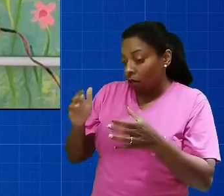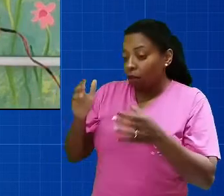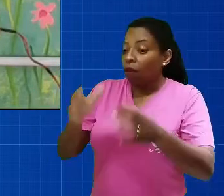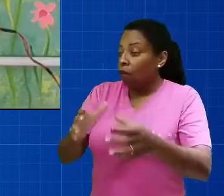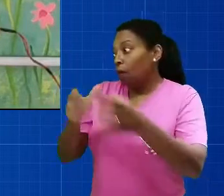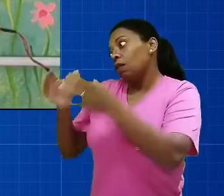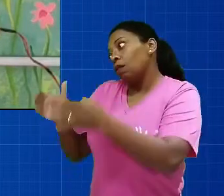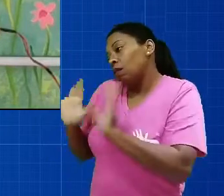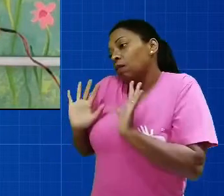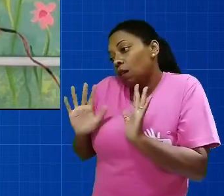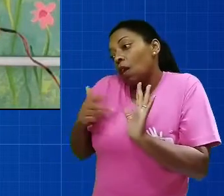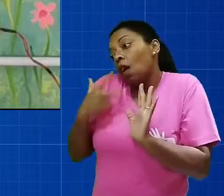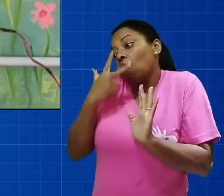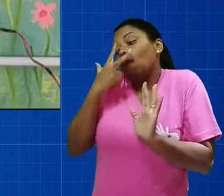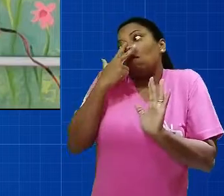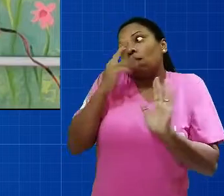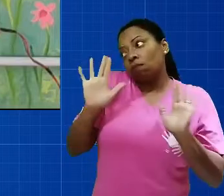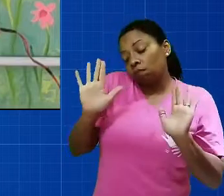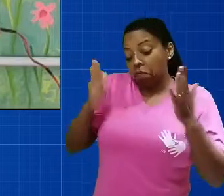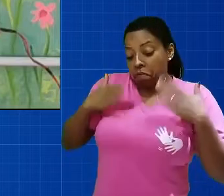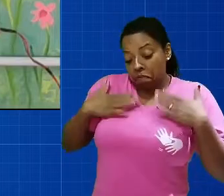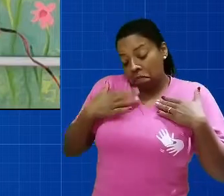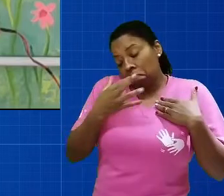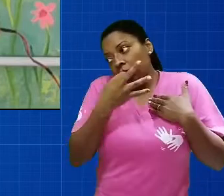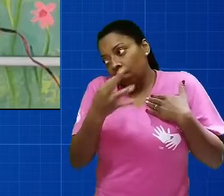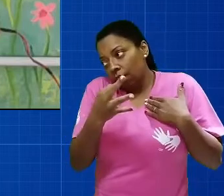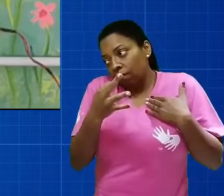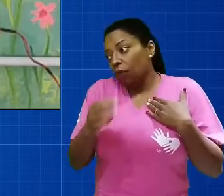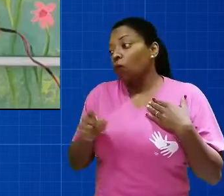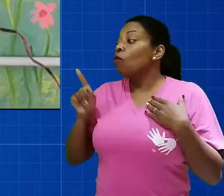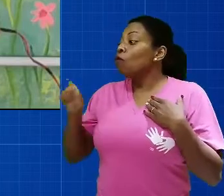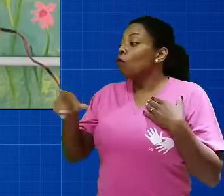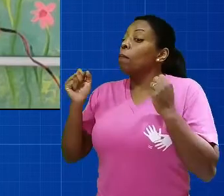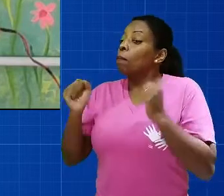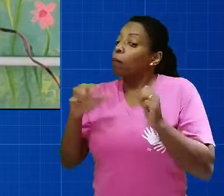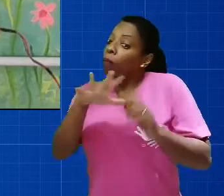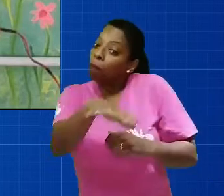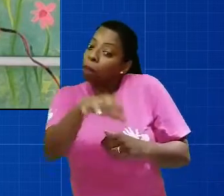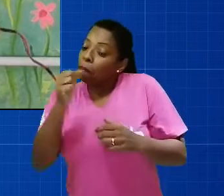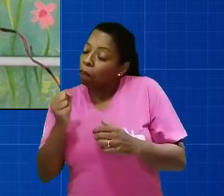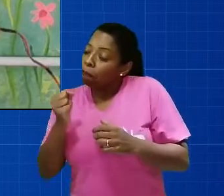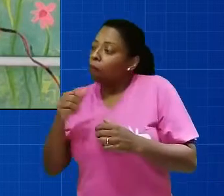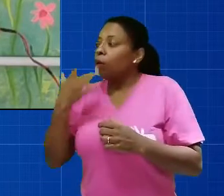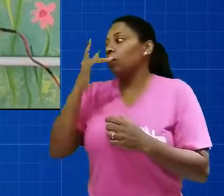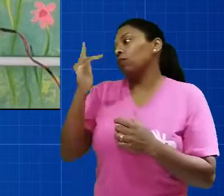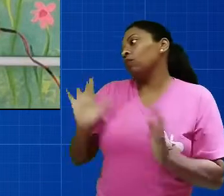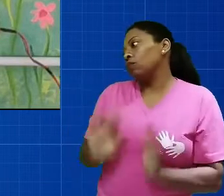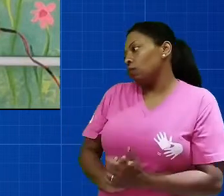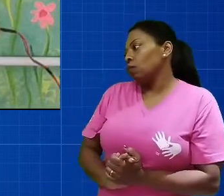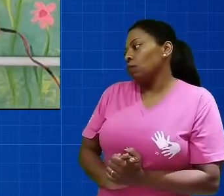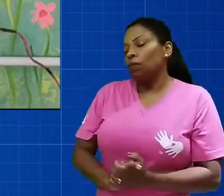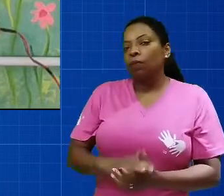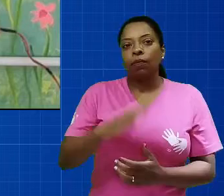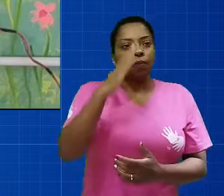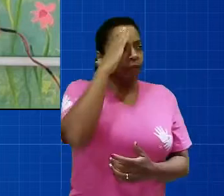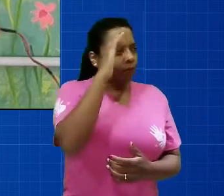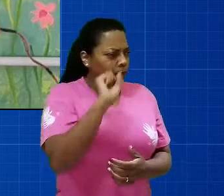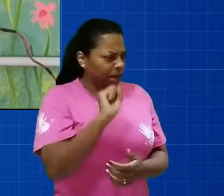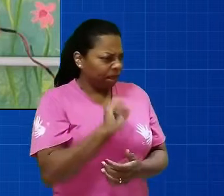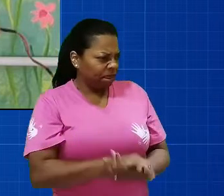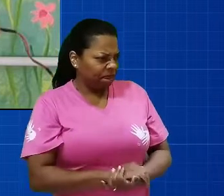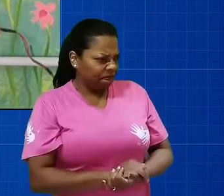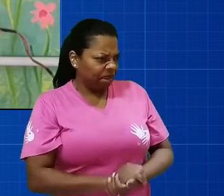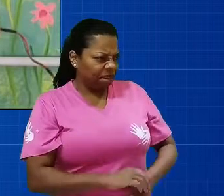mestre dar a sua opinião, eu acho que o tesouro deveria ser dado a você, mestre. Mas o sábio levantou